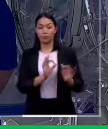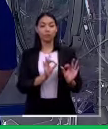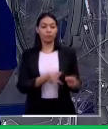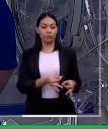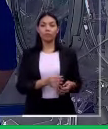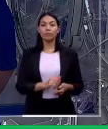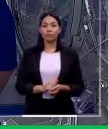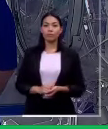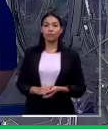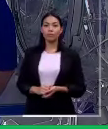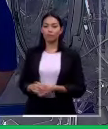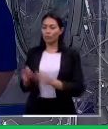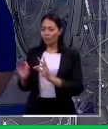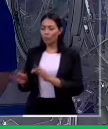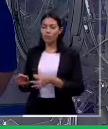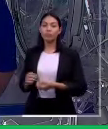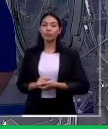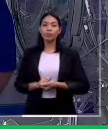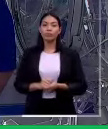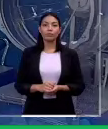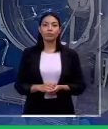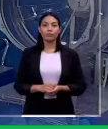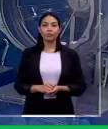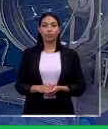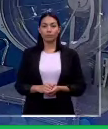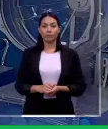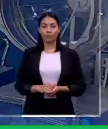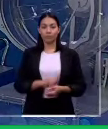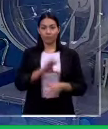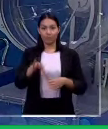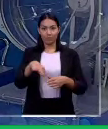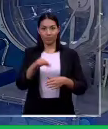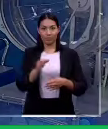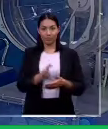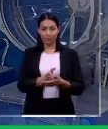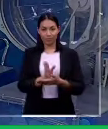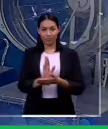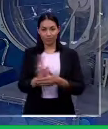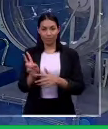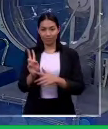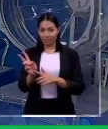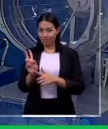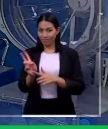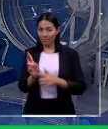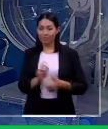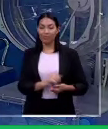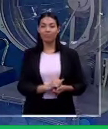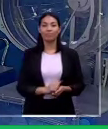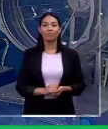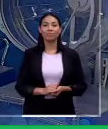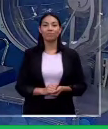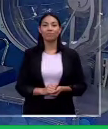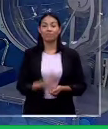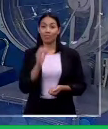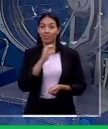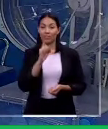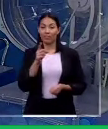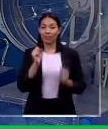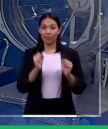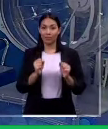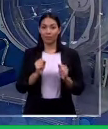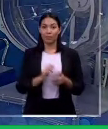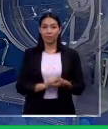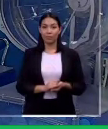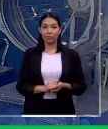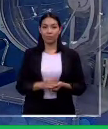Sim, confirmo. Sim, confirmo. Sorteio realizado e validado pelas nossas auditoras. Daqui a pouquinho você pode